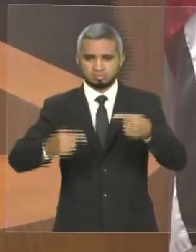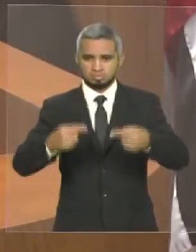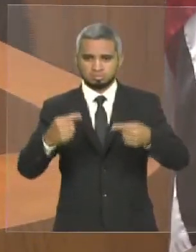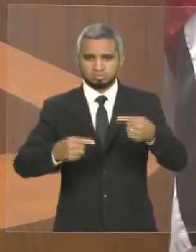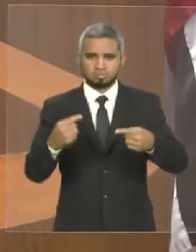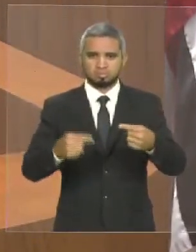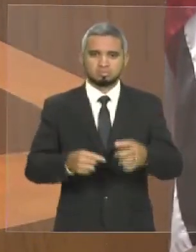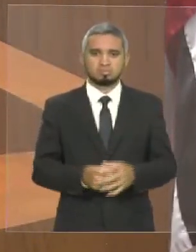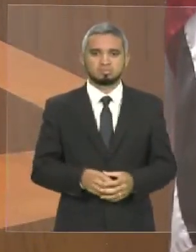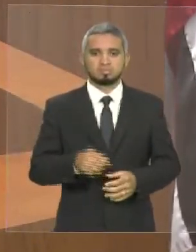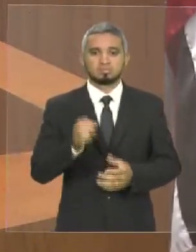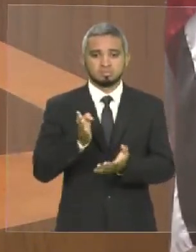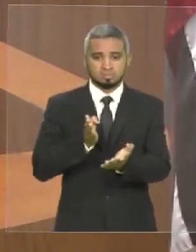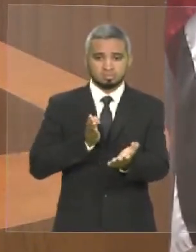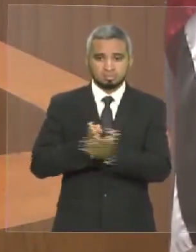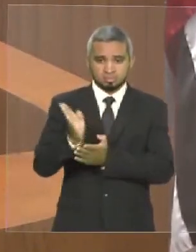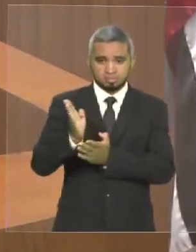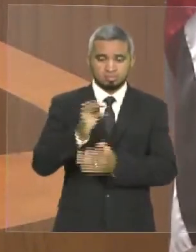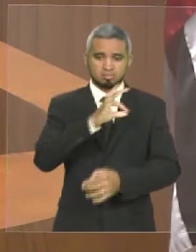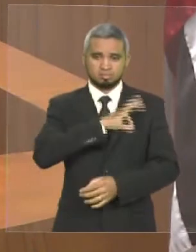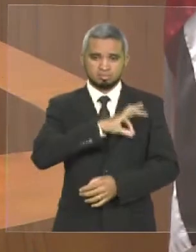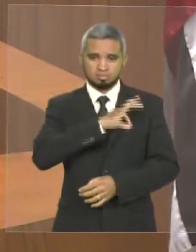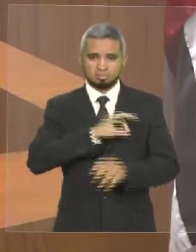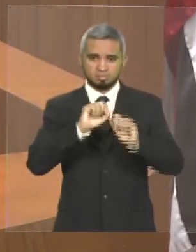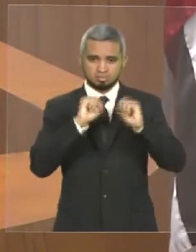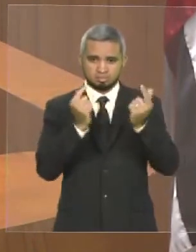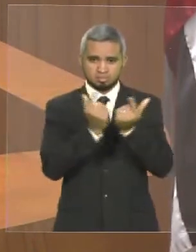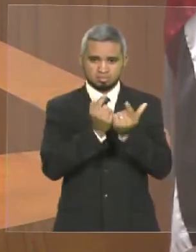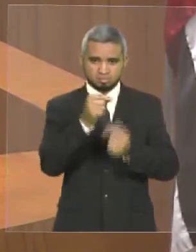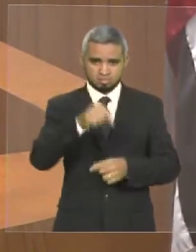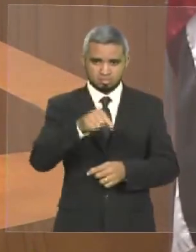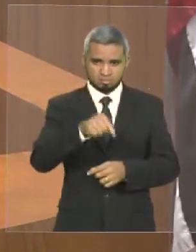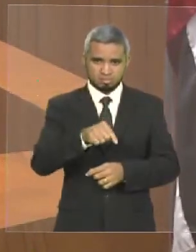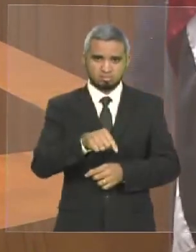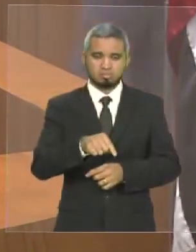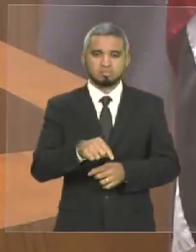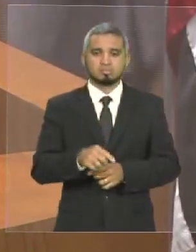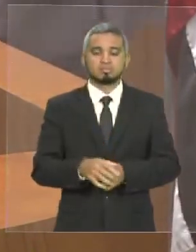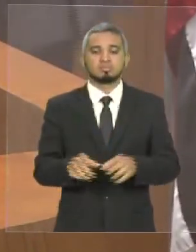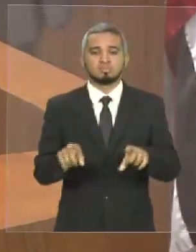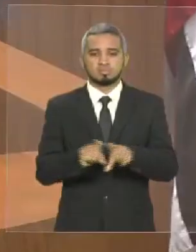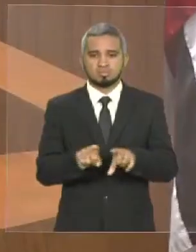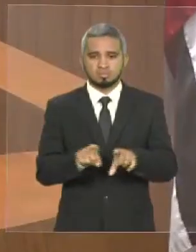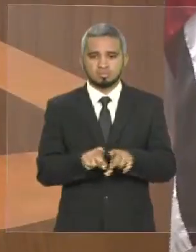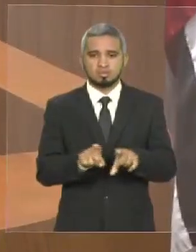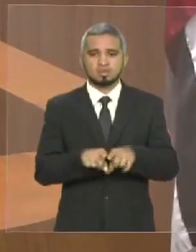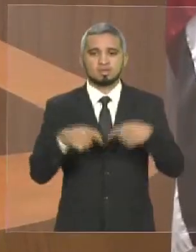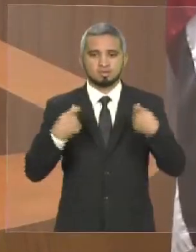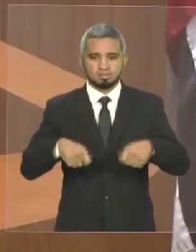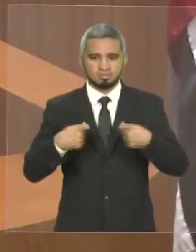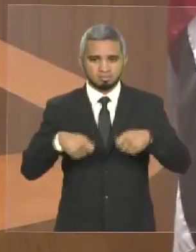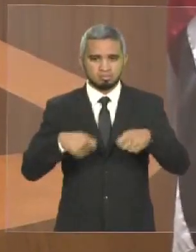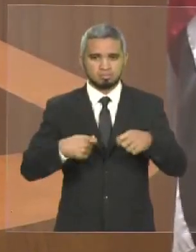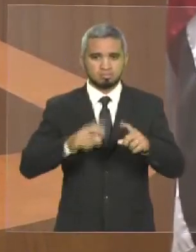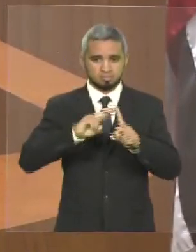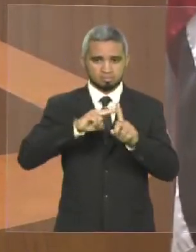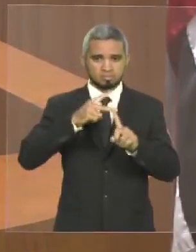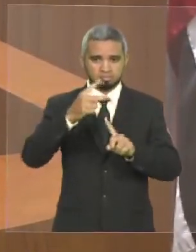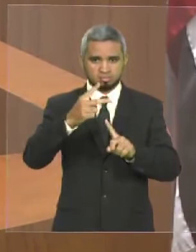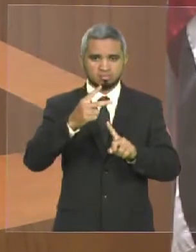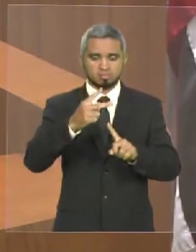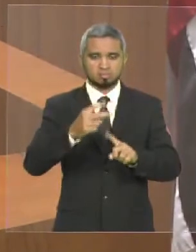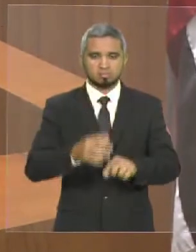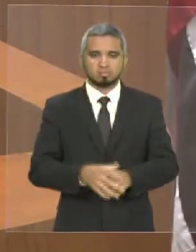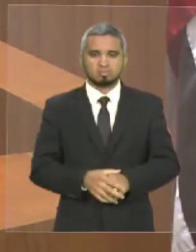do reajuste dos servidores desta casa, que tal qual dos outros poderes merecem ter, não um reajuste, até